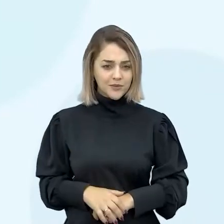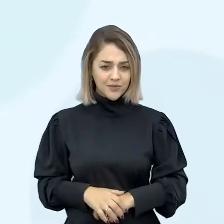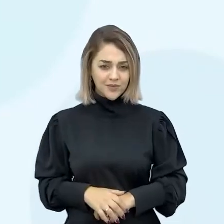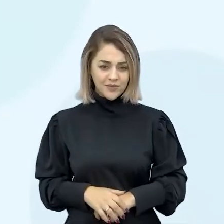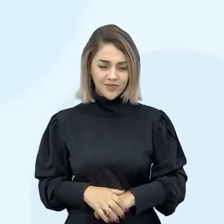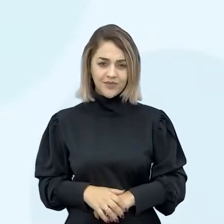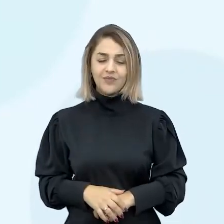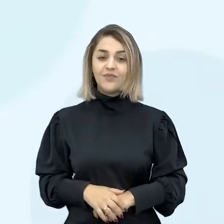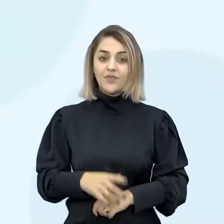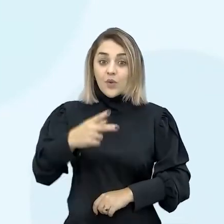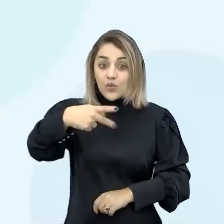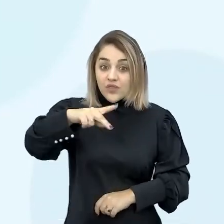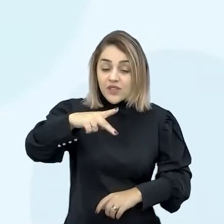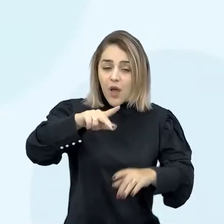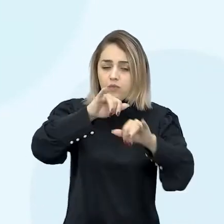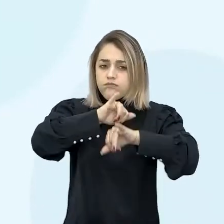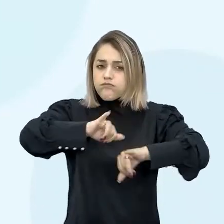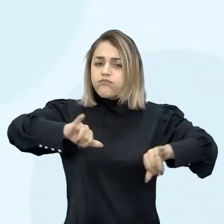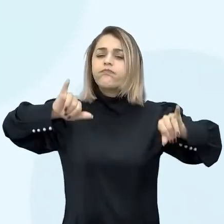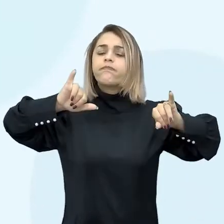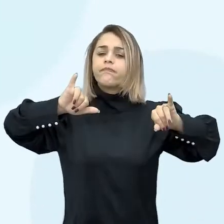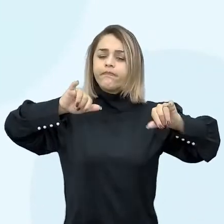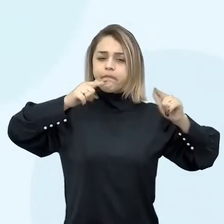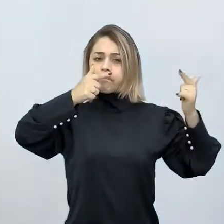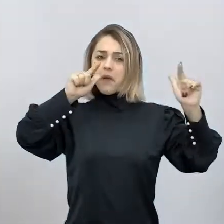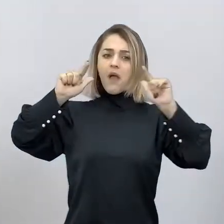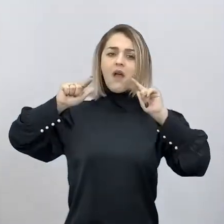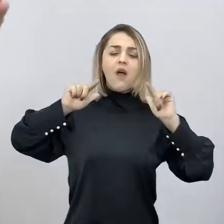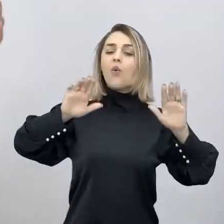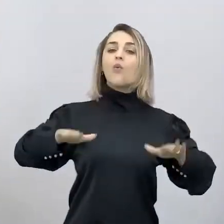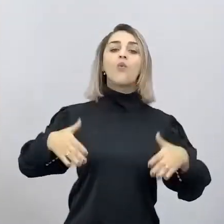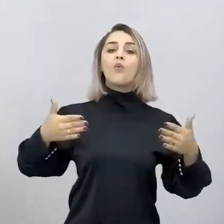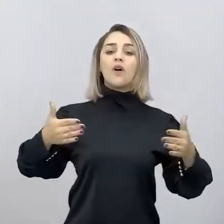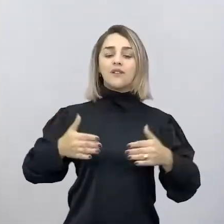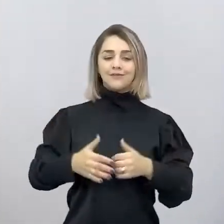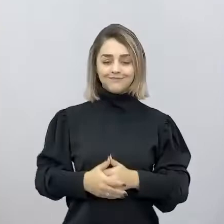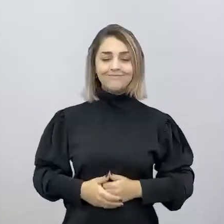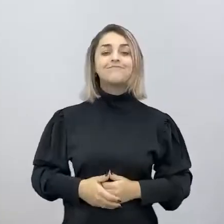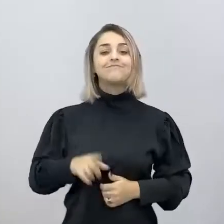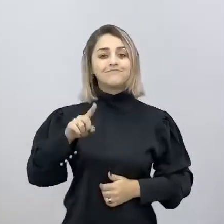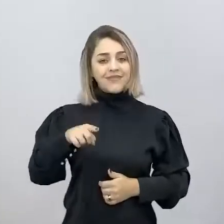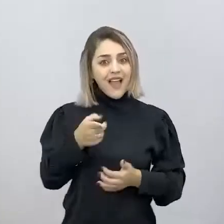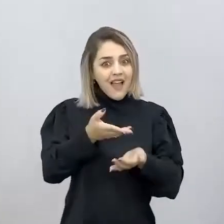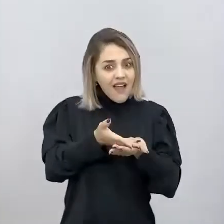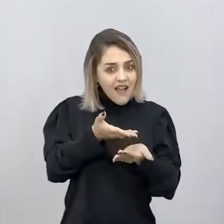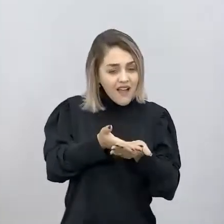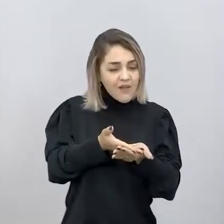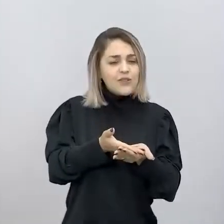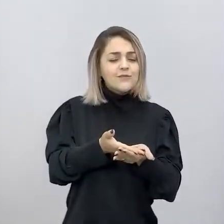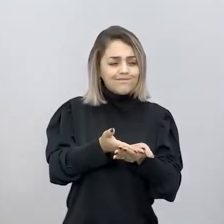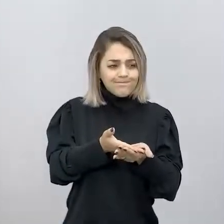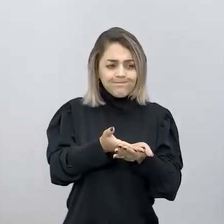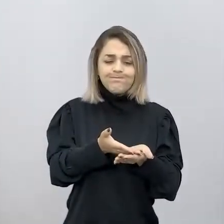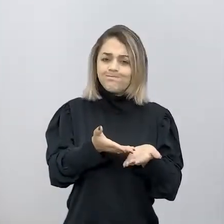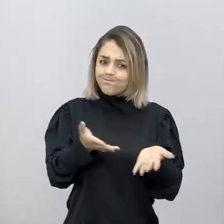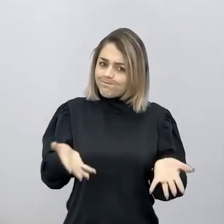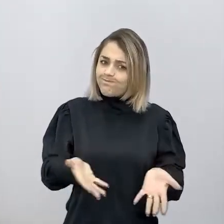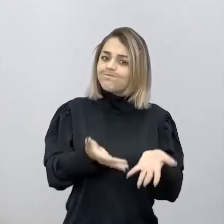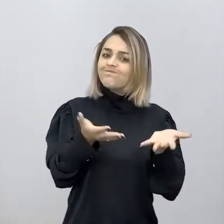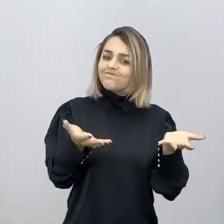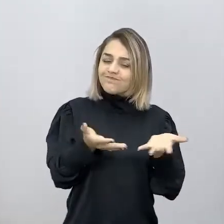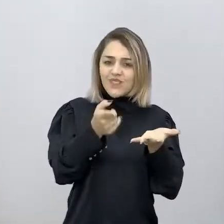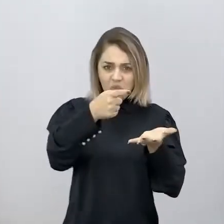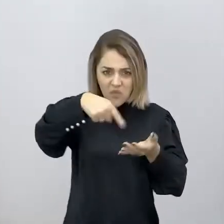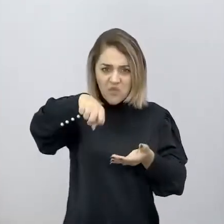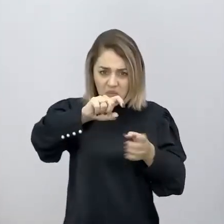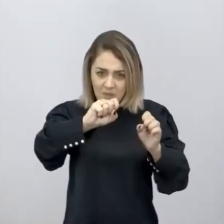é o seu manifesto? Porque é esta a ideia que vai nos motivar para toda essa aula, socializar os manifestos. Aliás, se você puder, manda